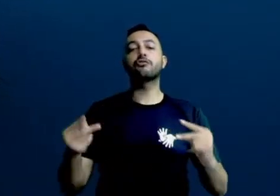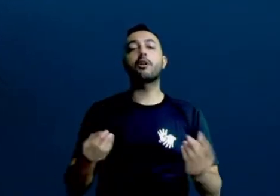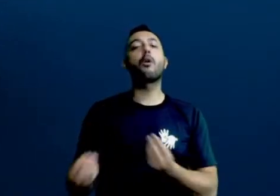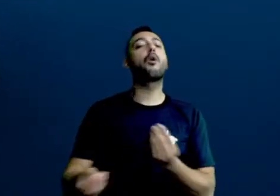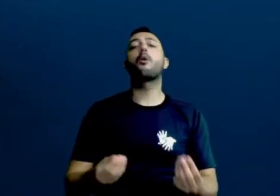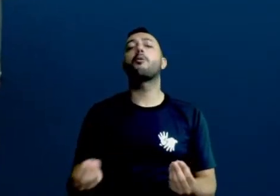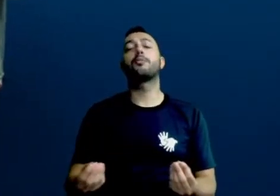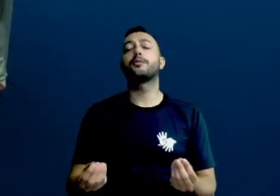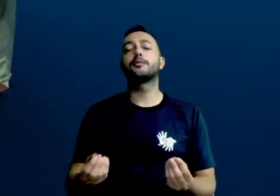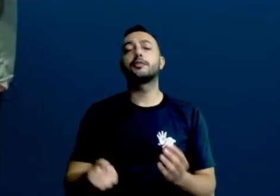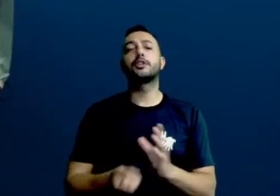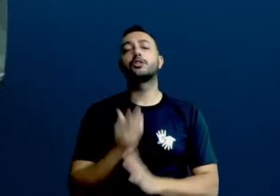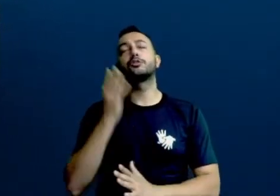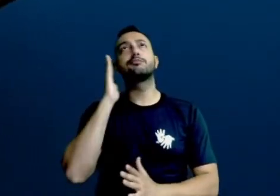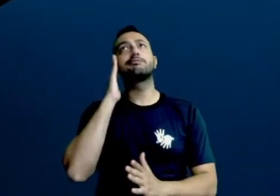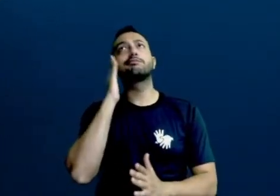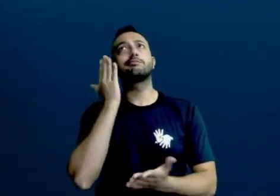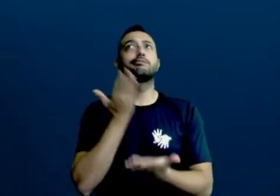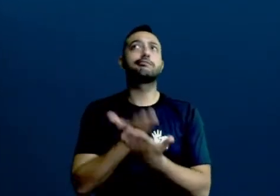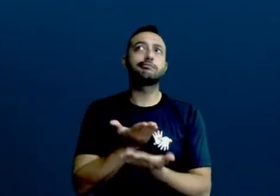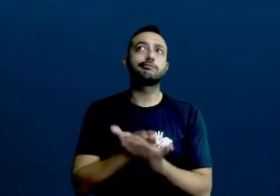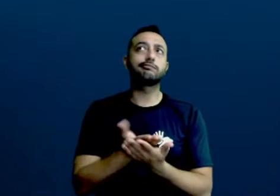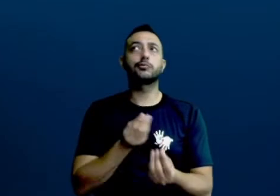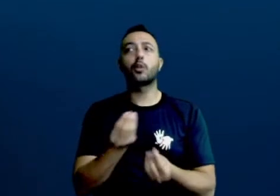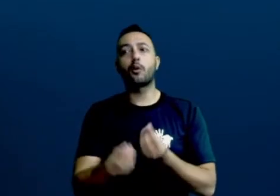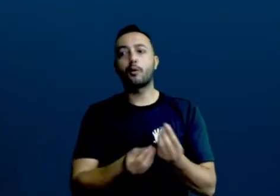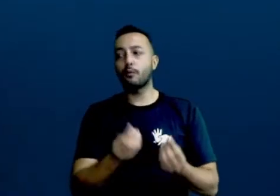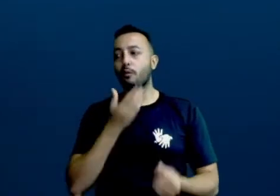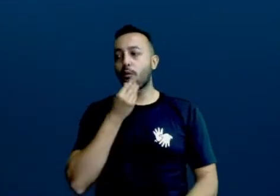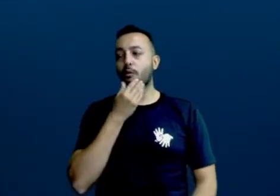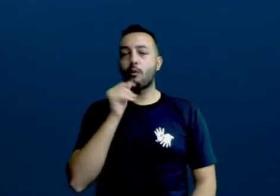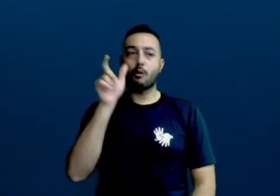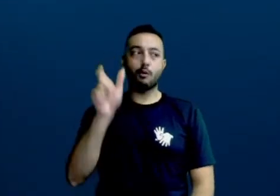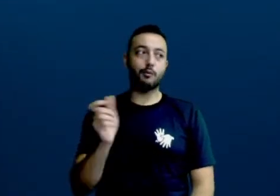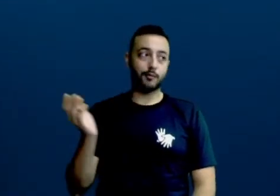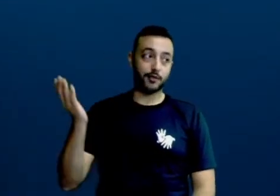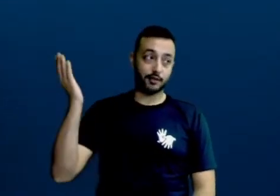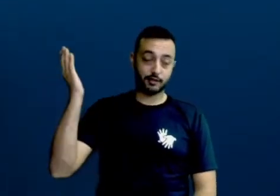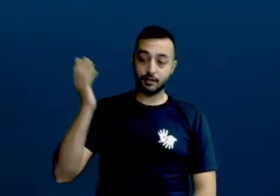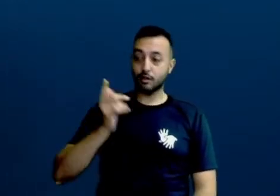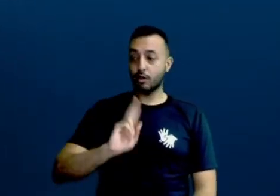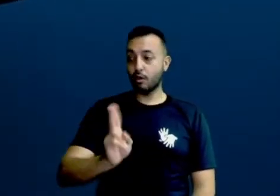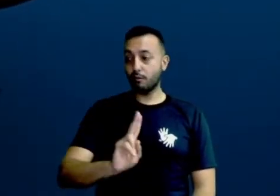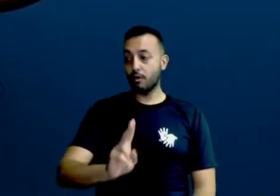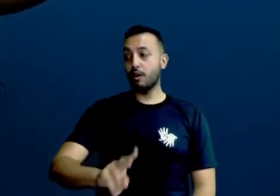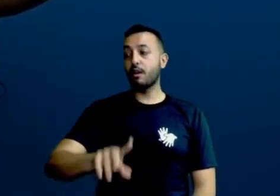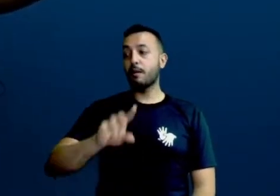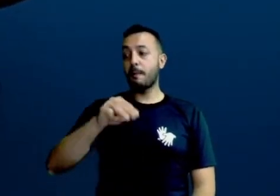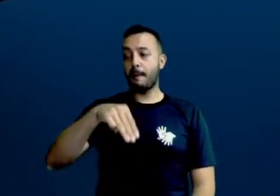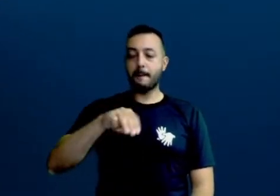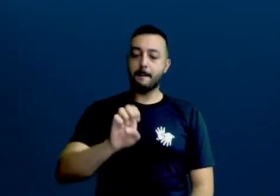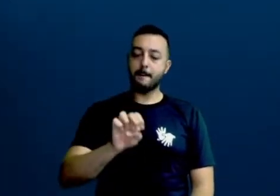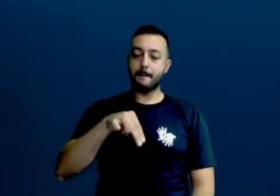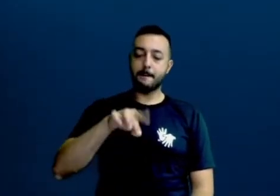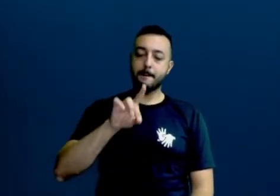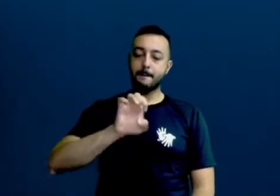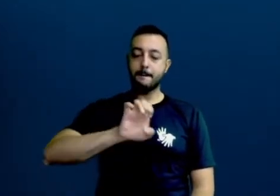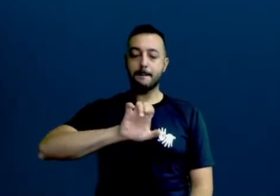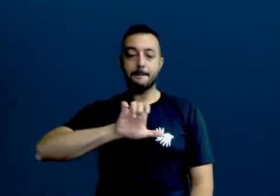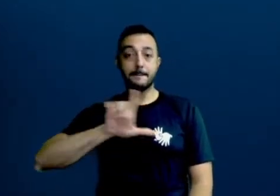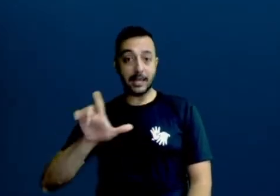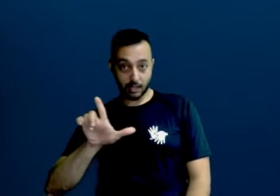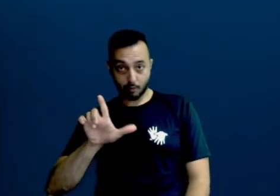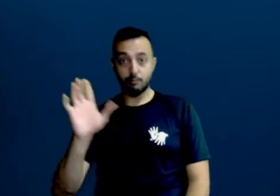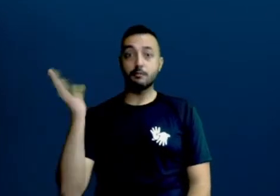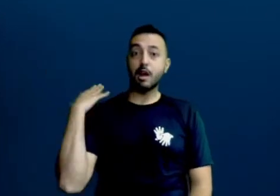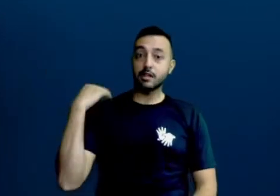isso nós devemos entender então e estudar a respeito desse Karen o Gregor mendell que lá no